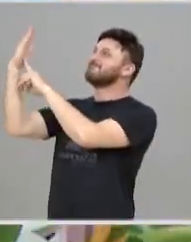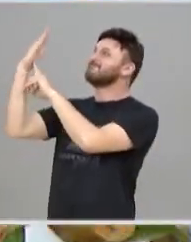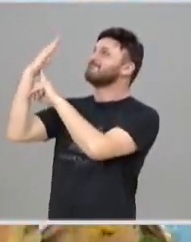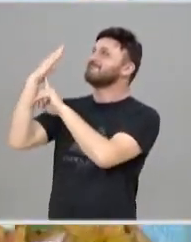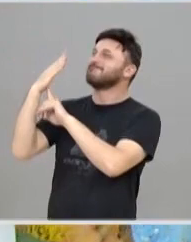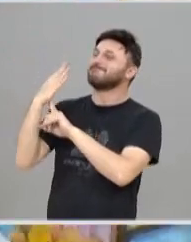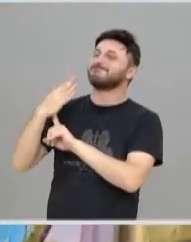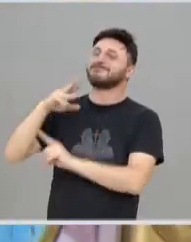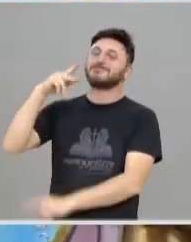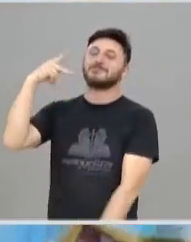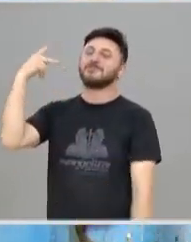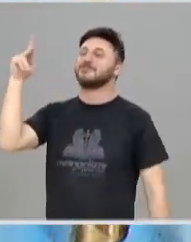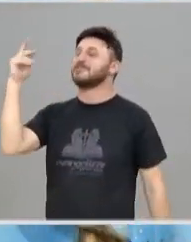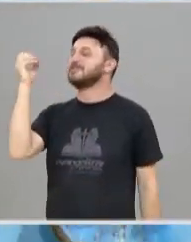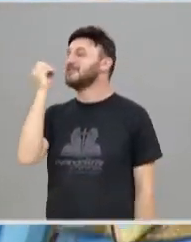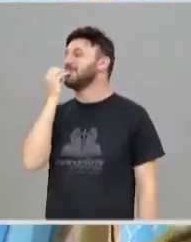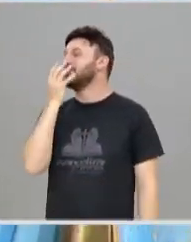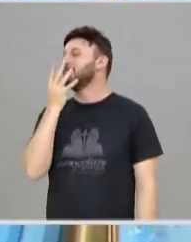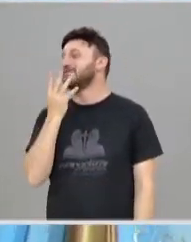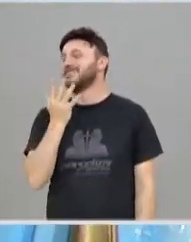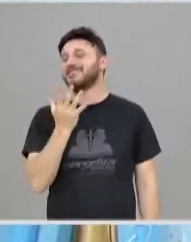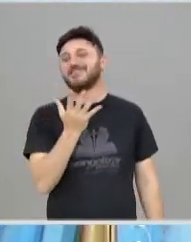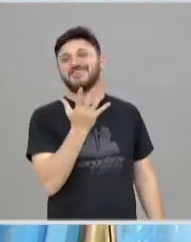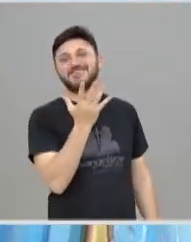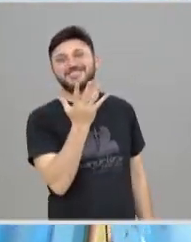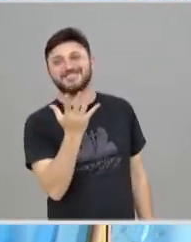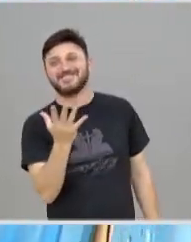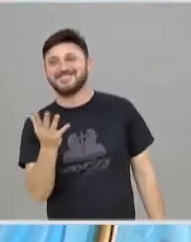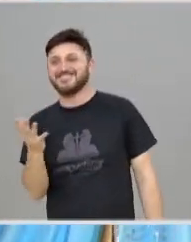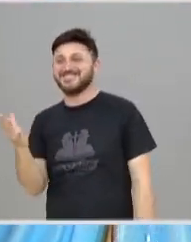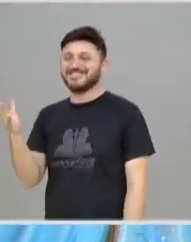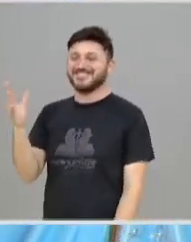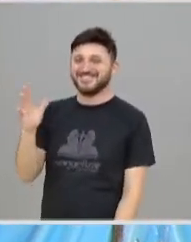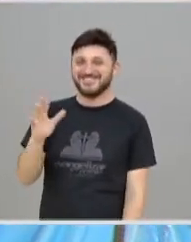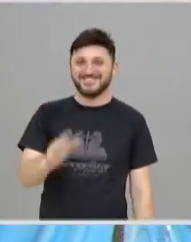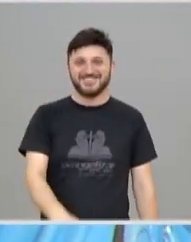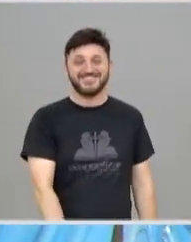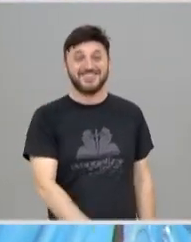Mostrai-nos, ó Senhor, vossa bondade